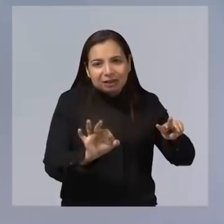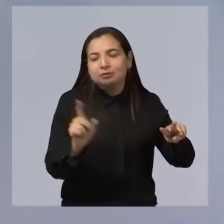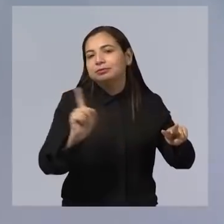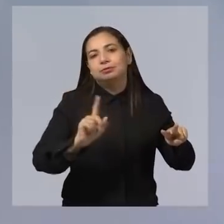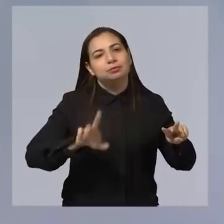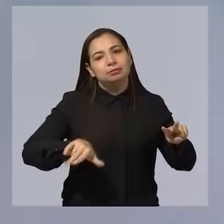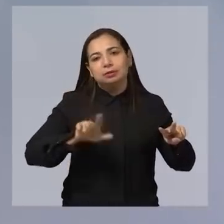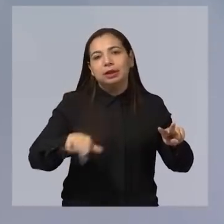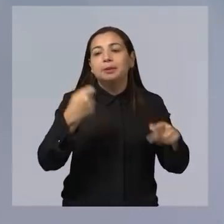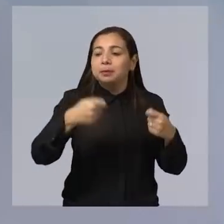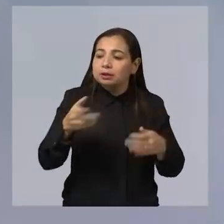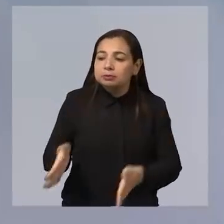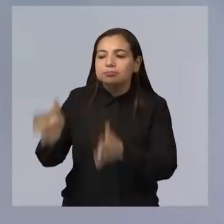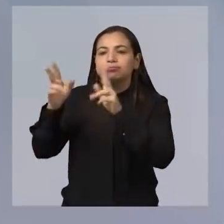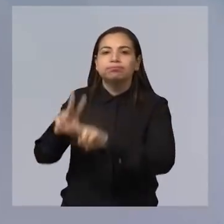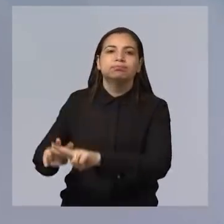trabalha.